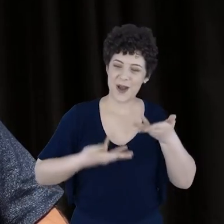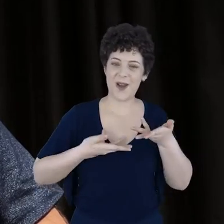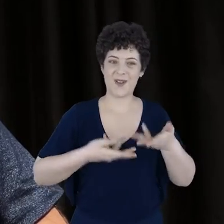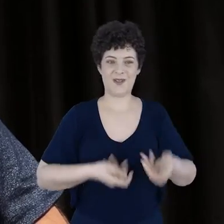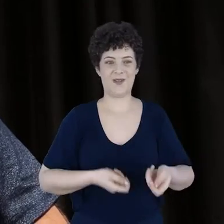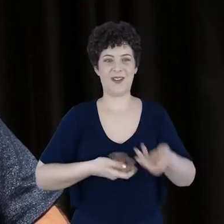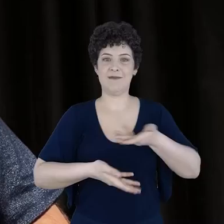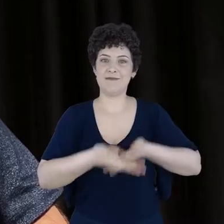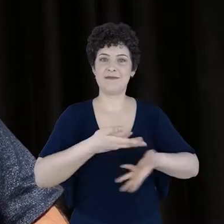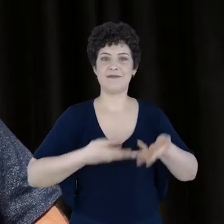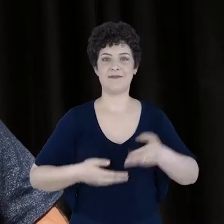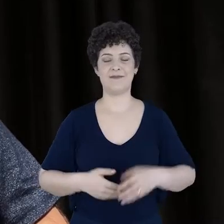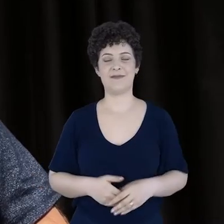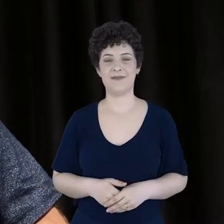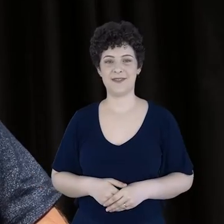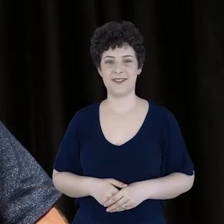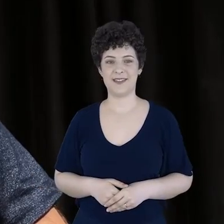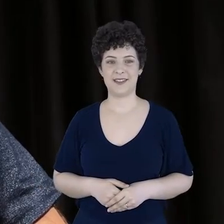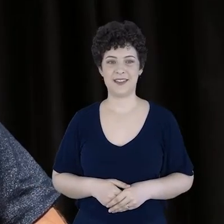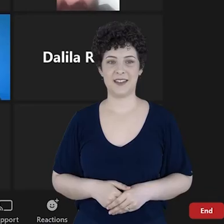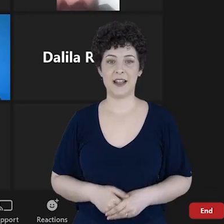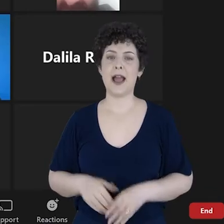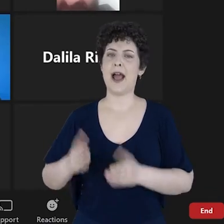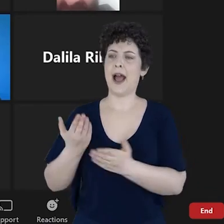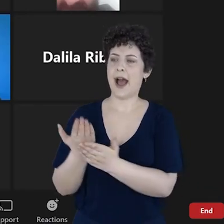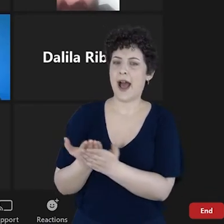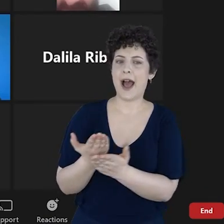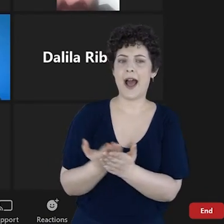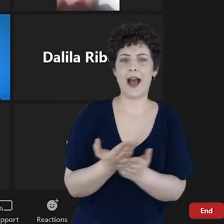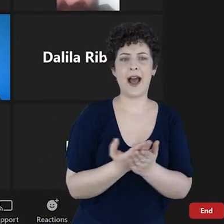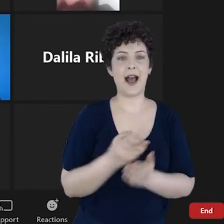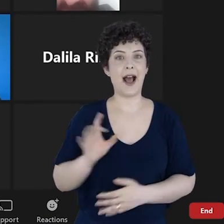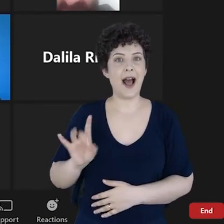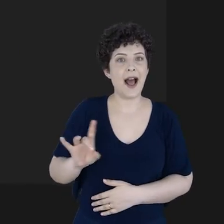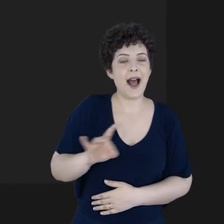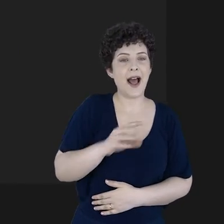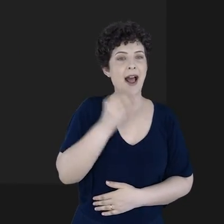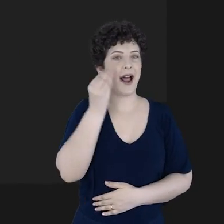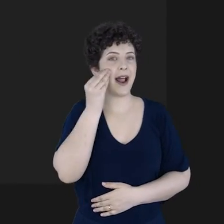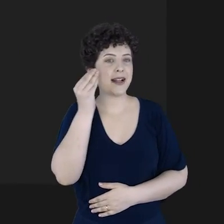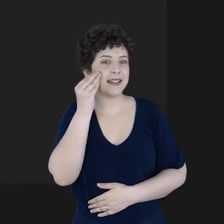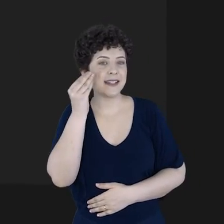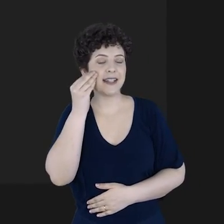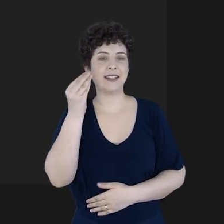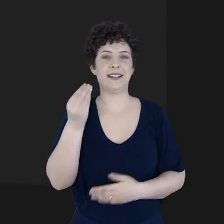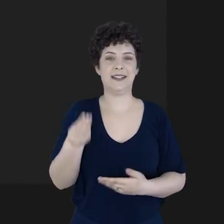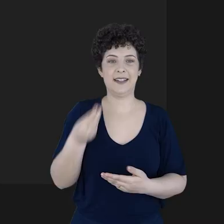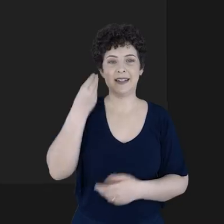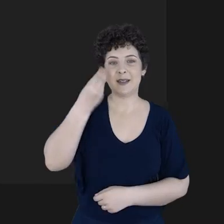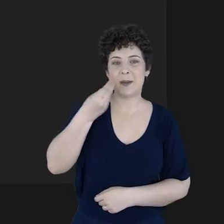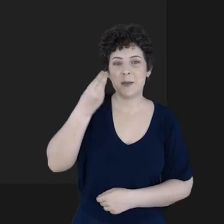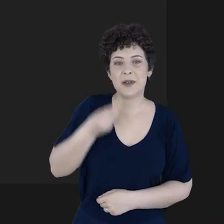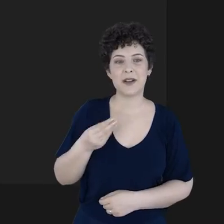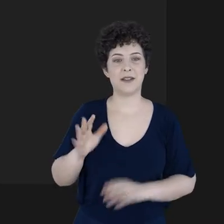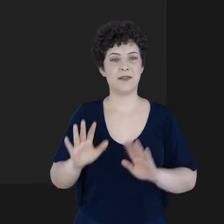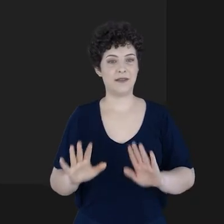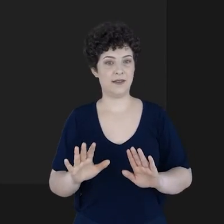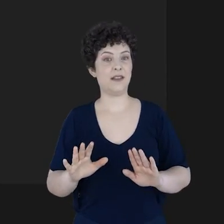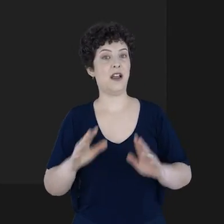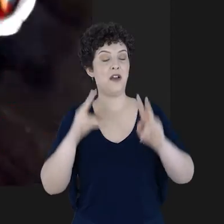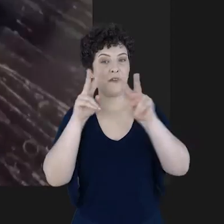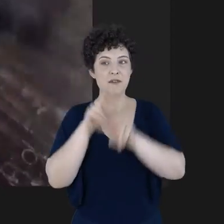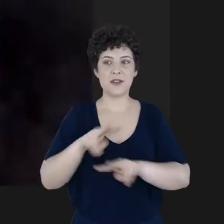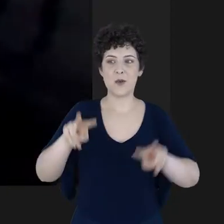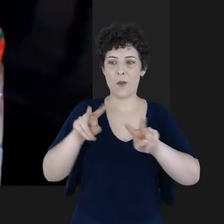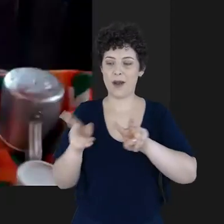sempre uma honra, não tem como ser diferente. A cada aula, a cada experimento, adentramos a um mundo que não é